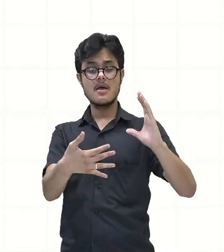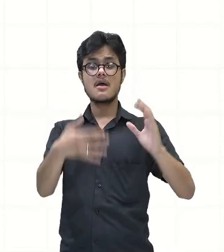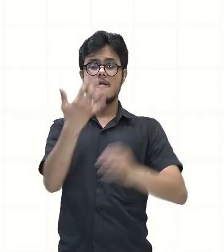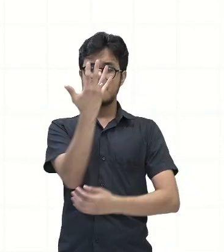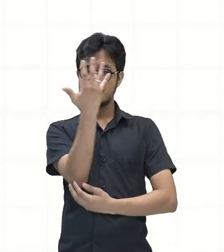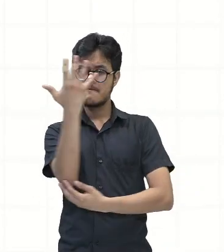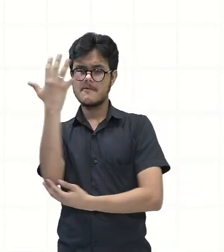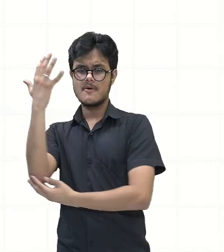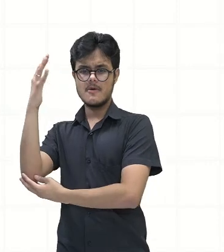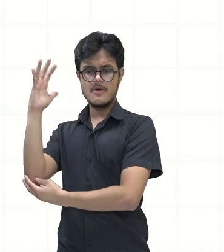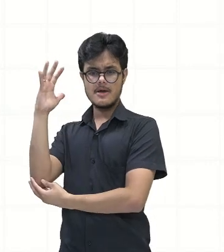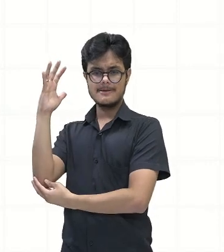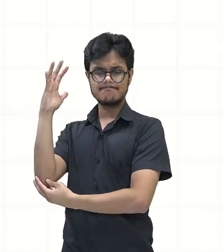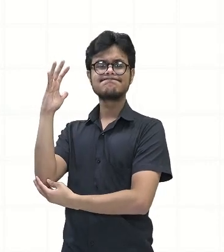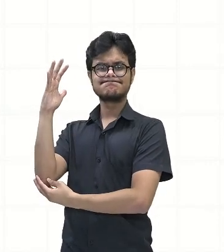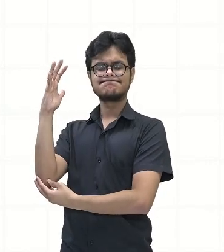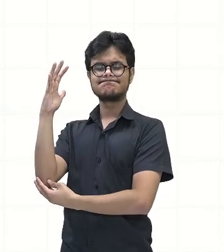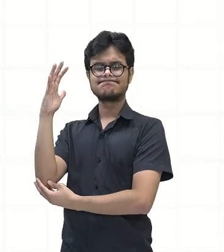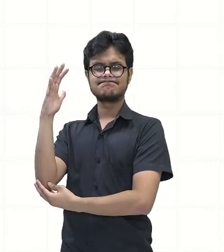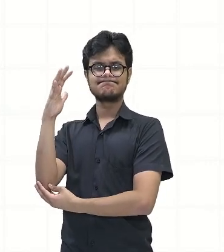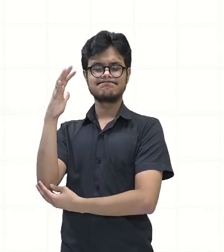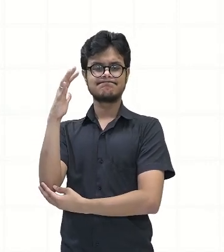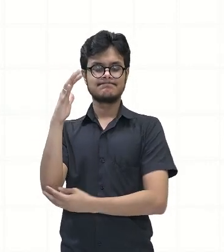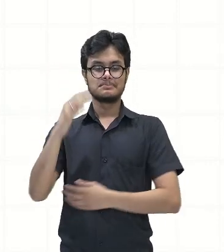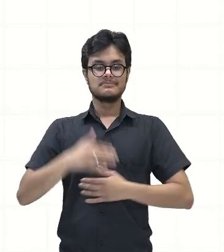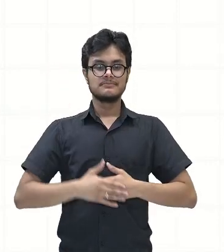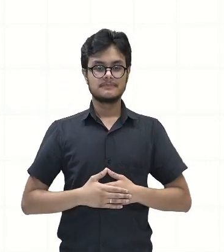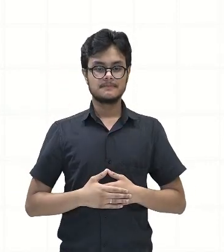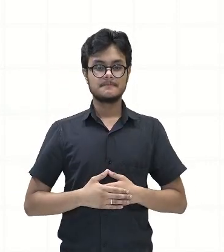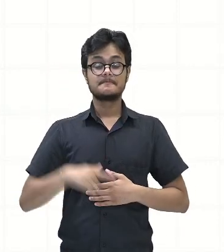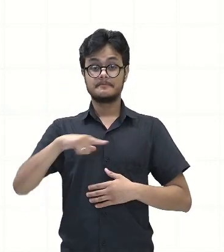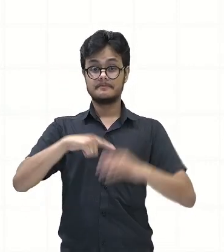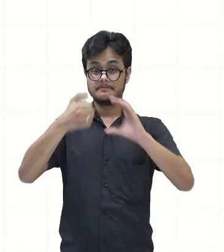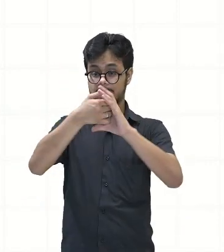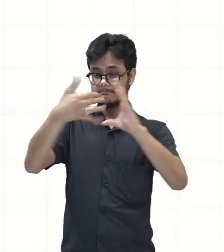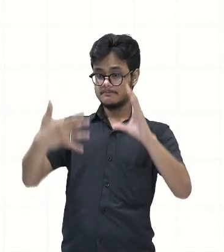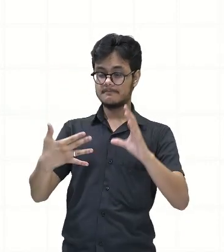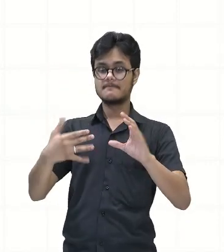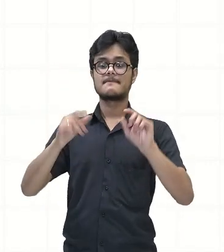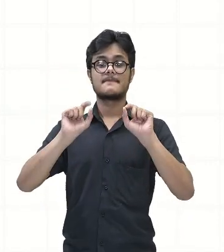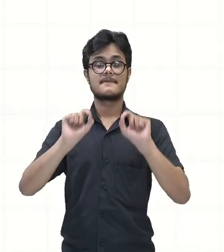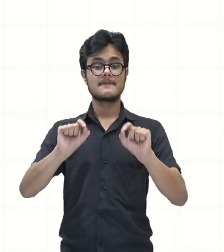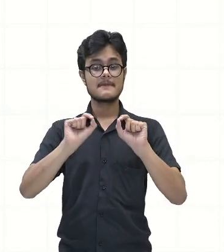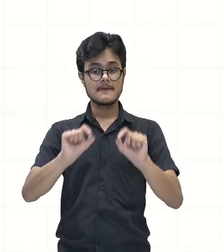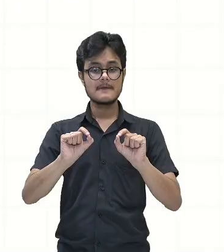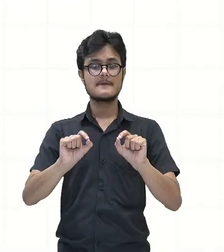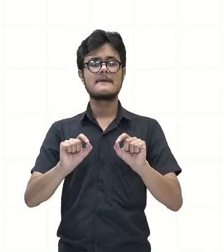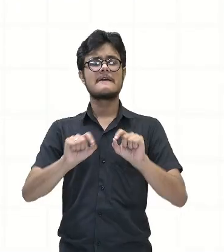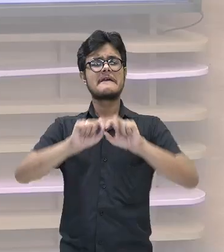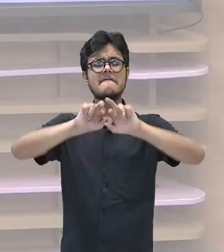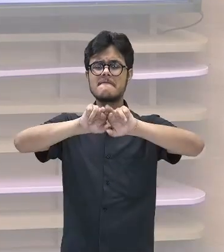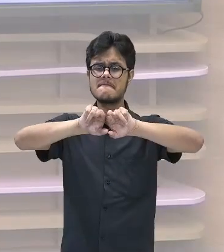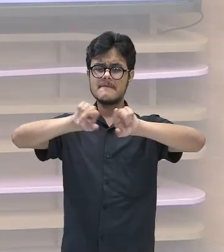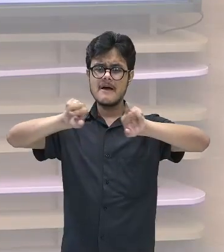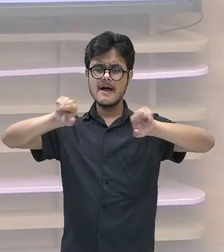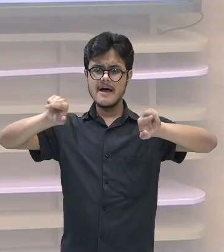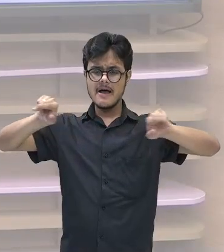floresta equatorial aí, tem a característica de ser heterogênea, né, que